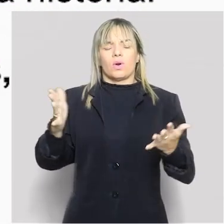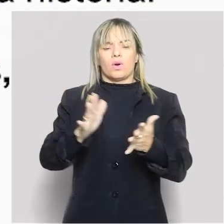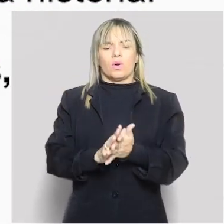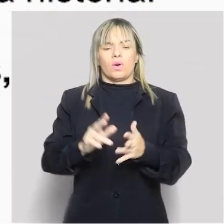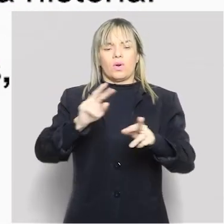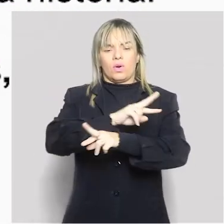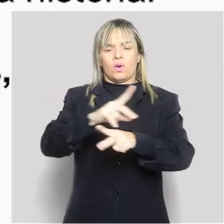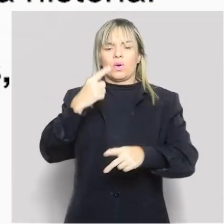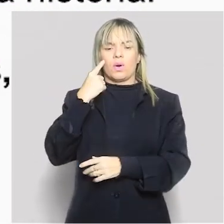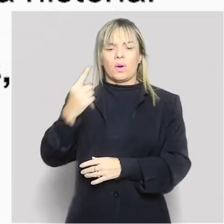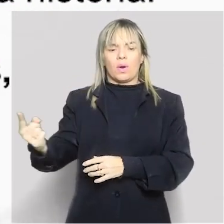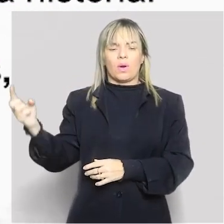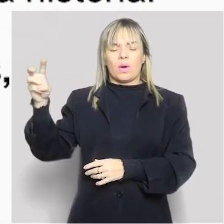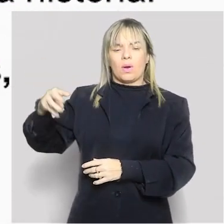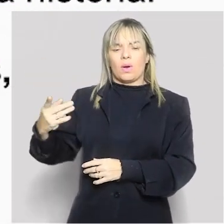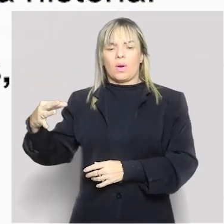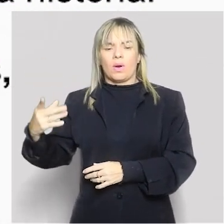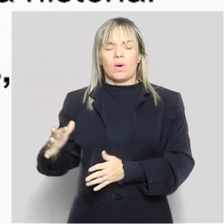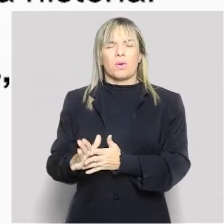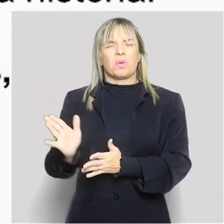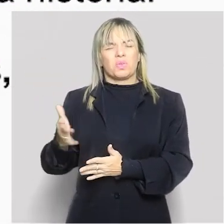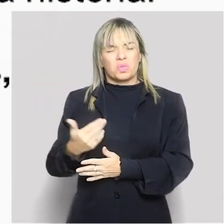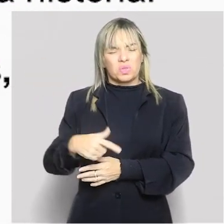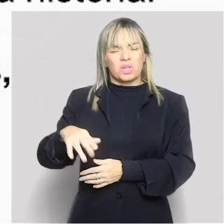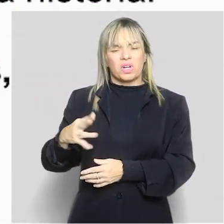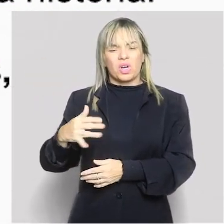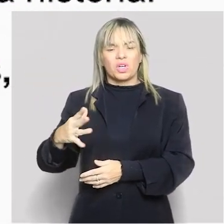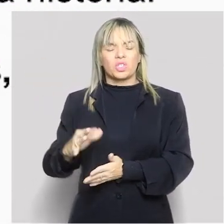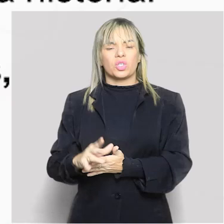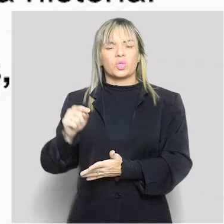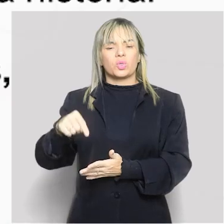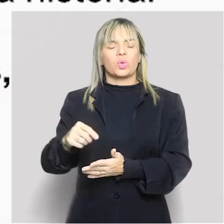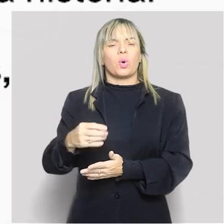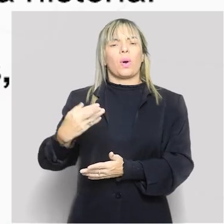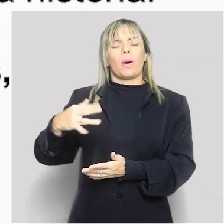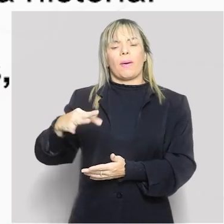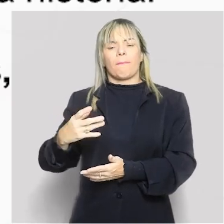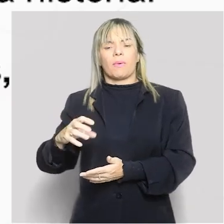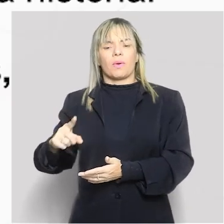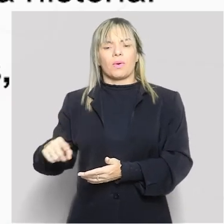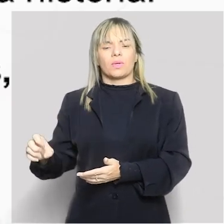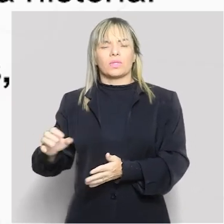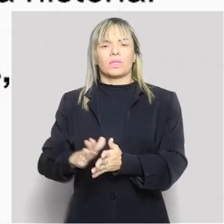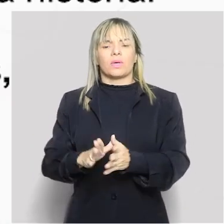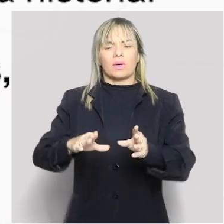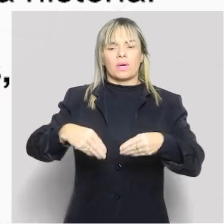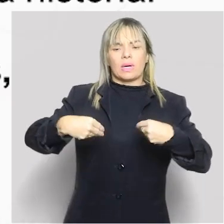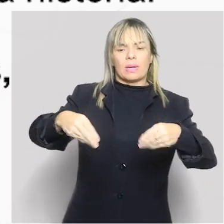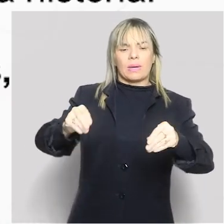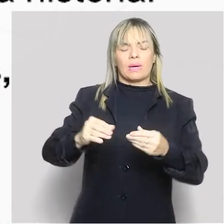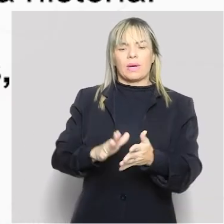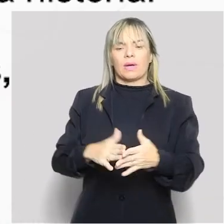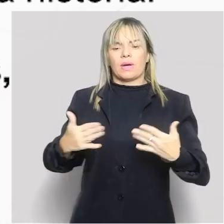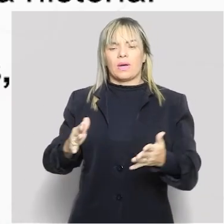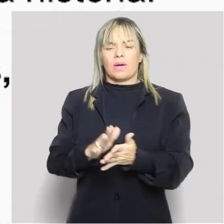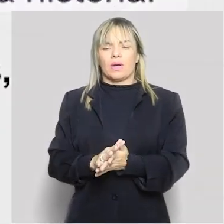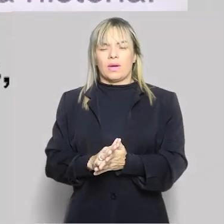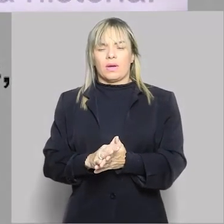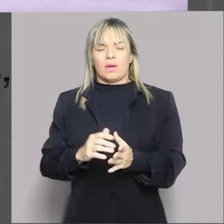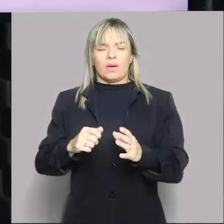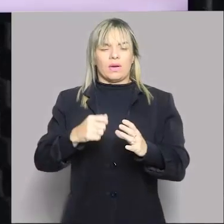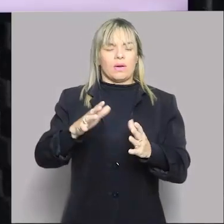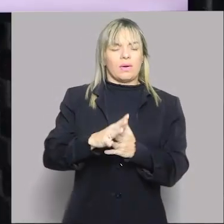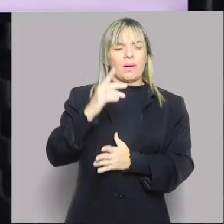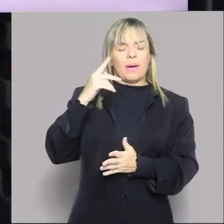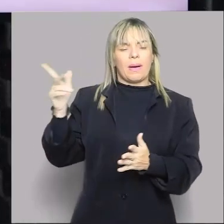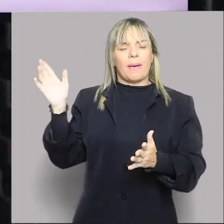Mármore, granito, bronze, plástico, vidro, gelo, papel, cimento, madeira,